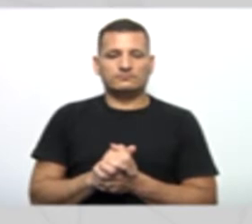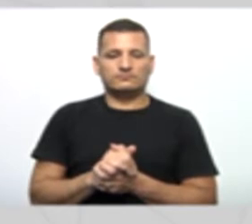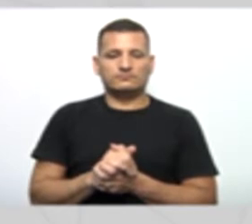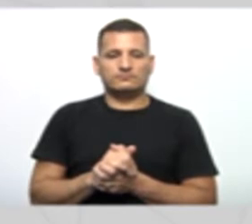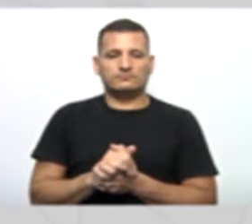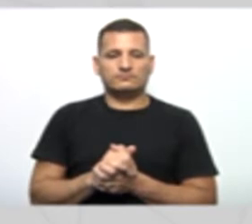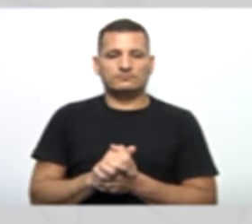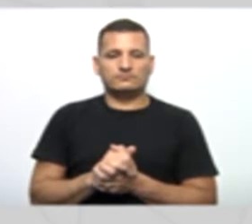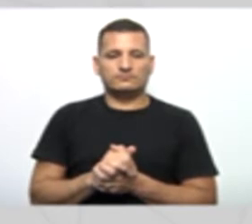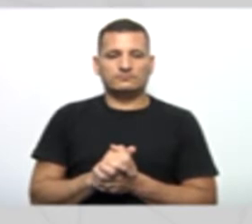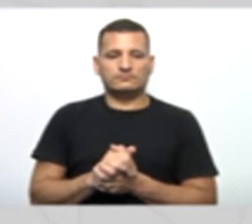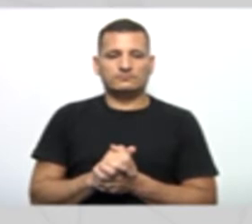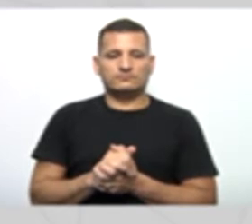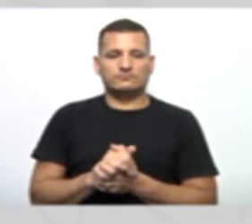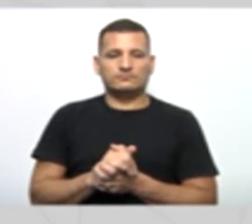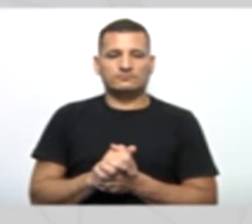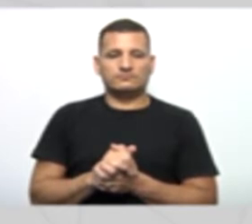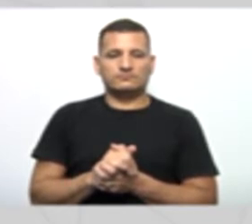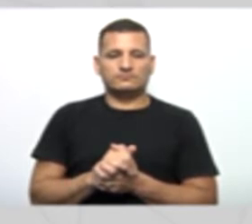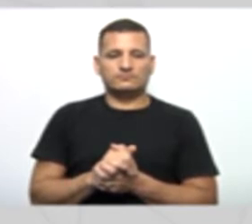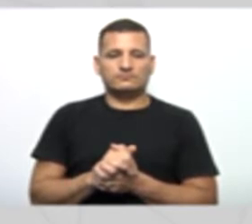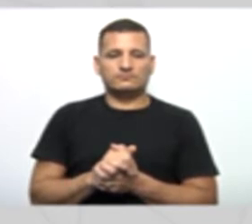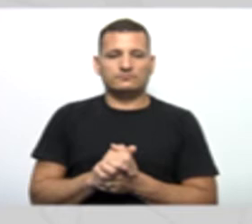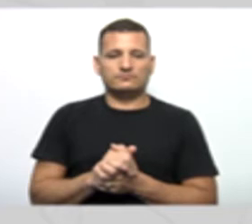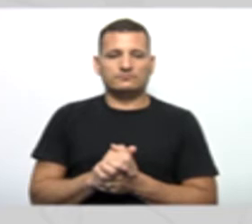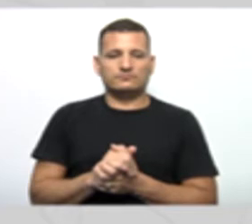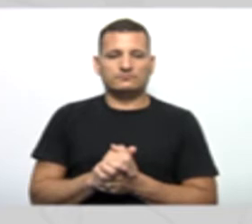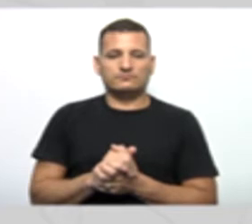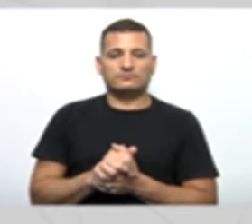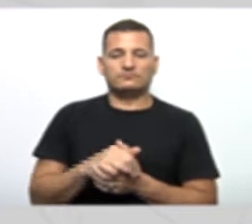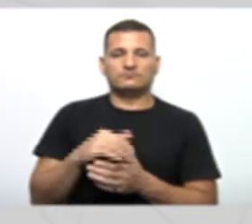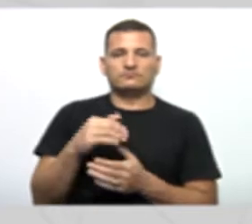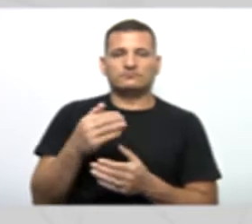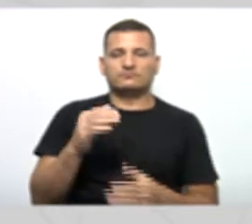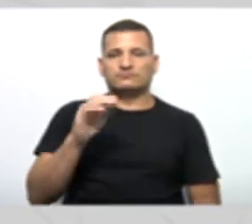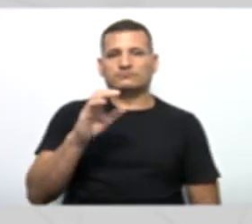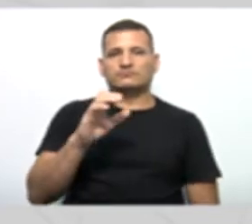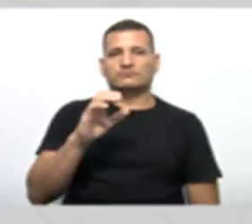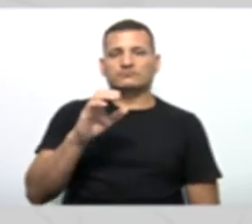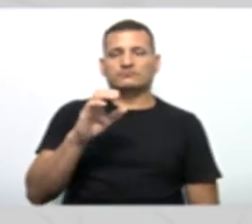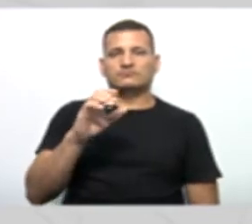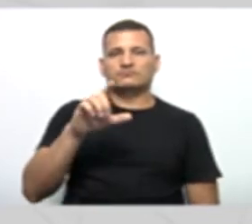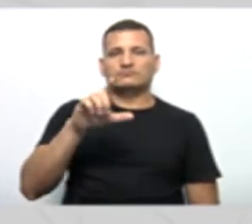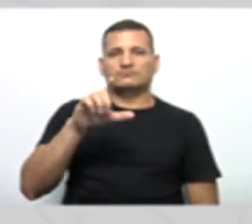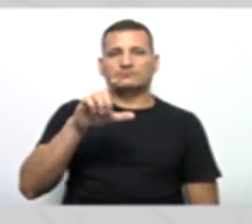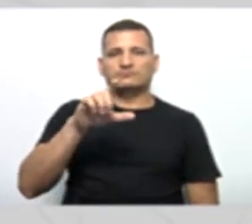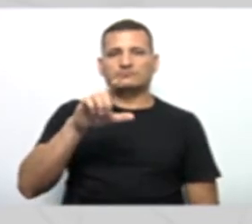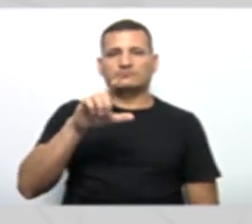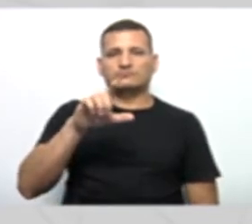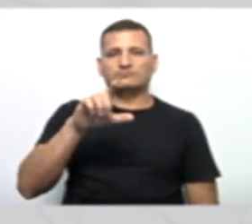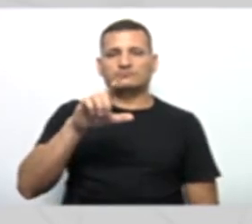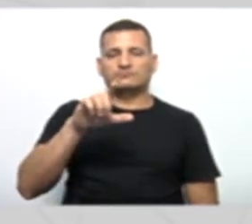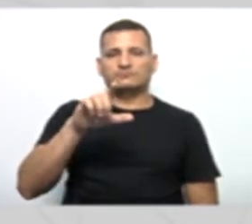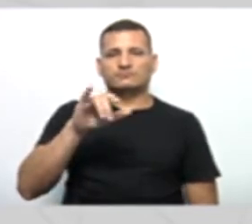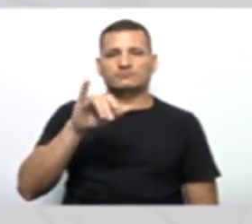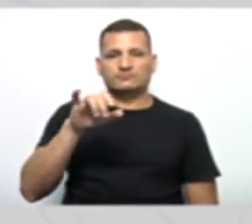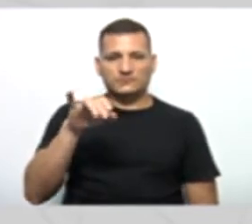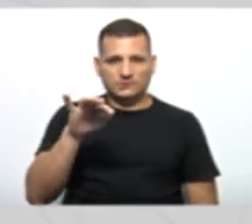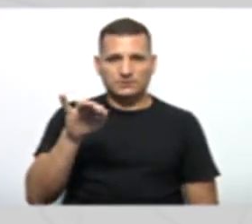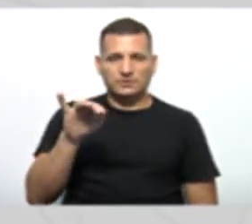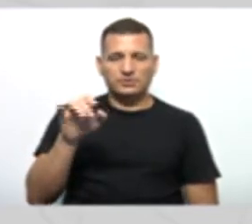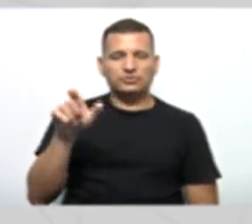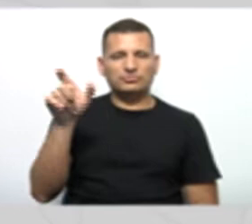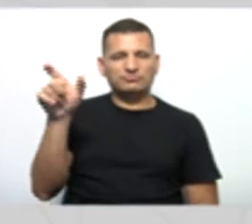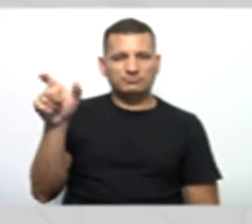aqui um cliente, certo? Nosso clientezinho aqui. E nós demos